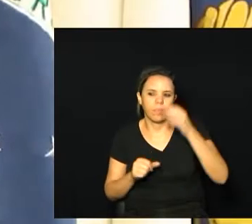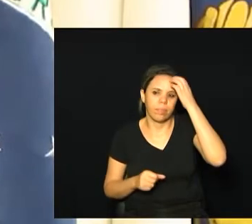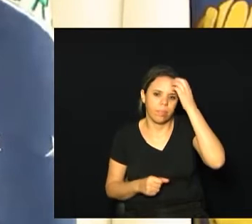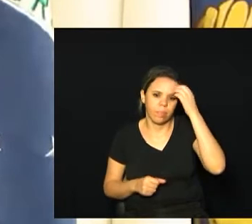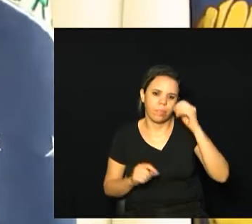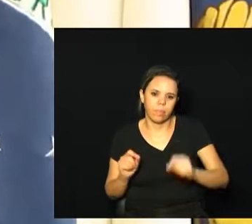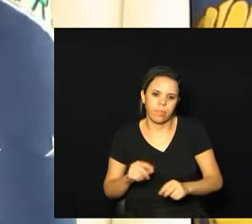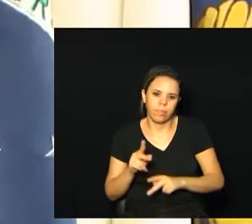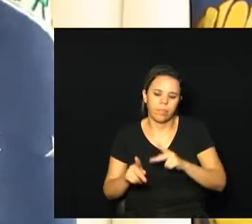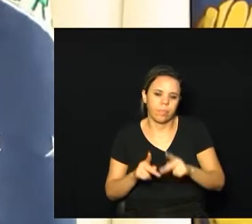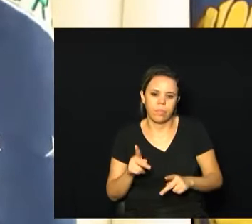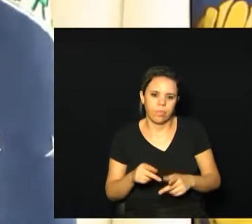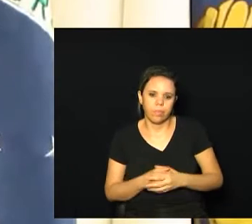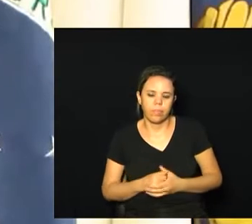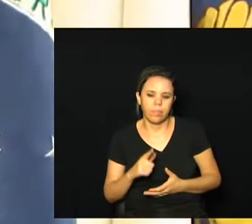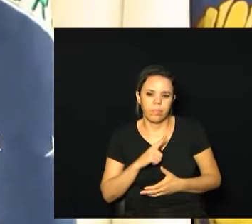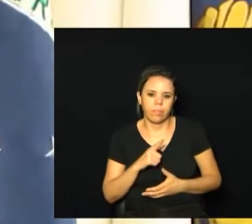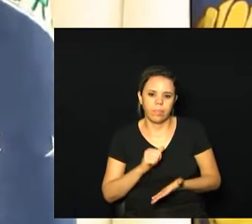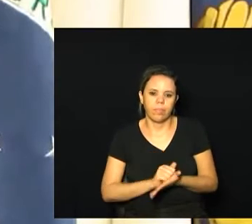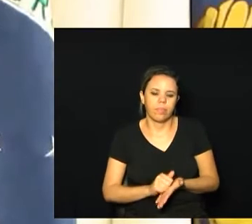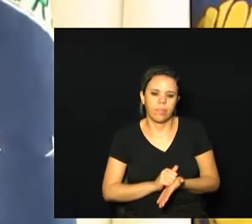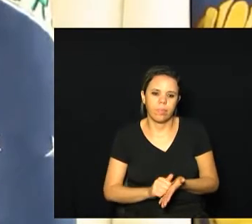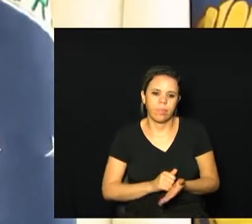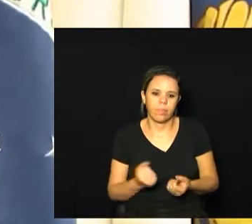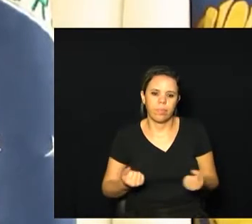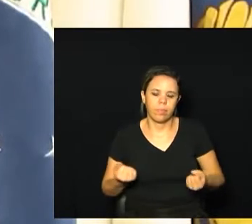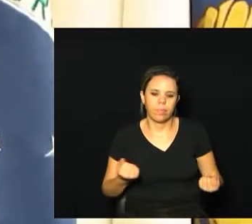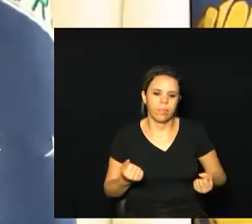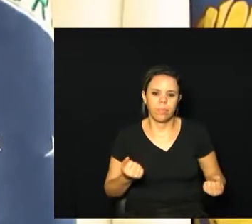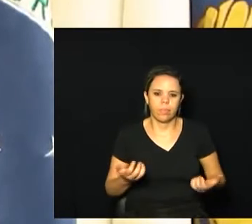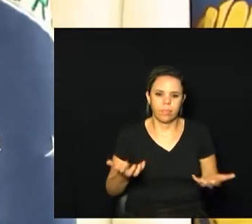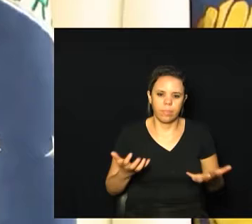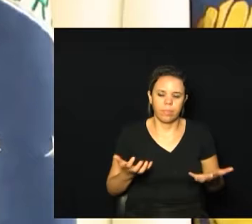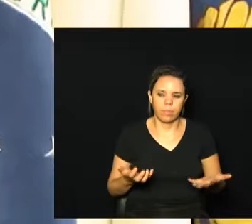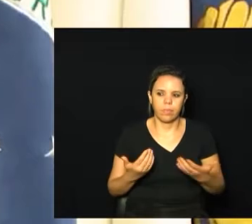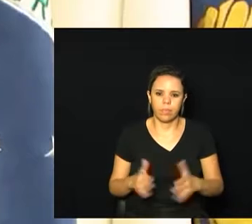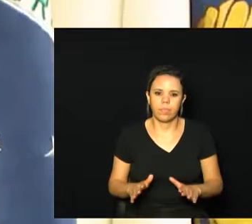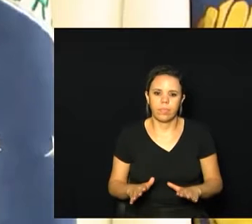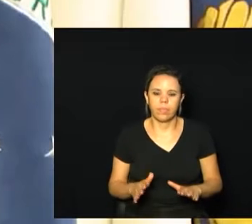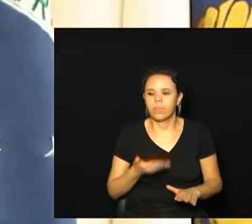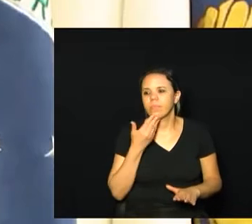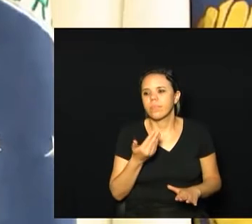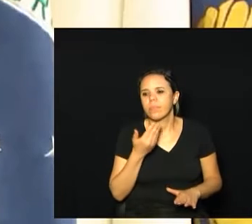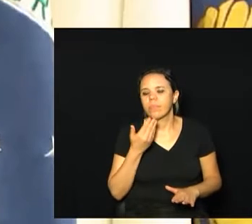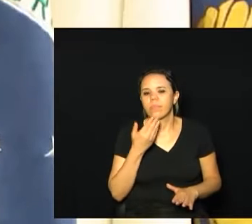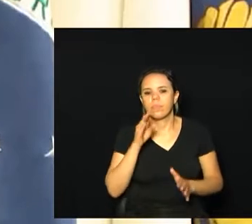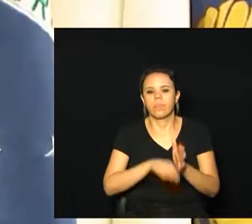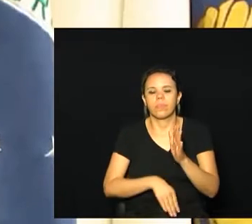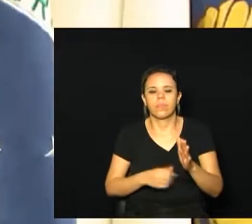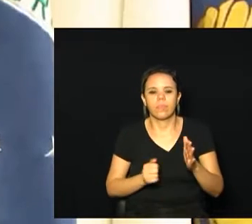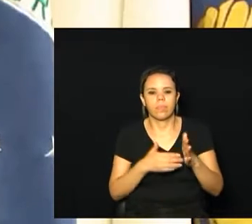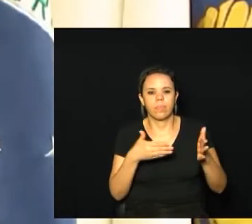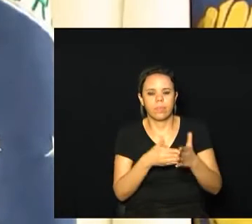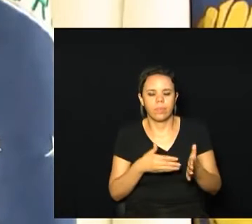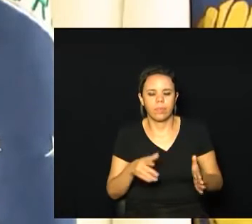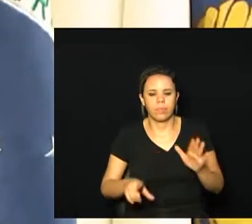para que o pessoal que tem esses lava rápidos ou que queiram abrir, fica mais facilitado, tirando as burocracias